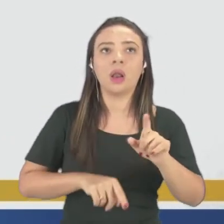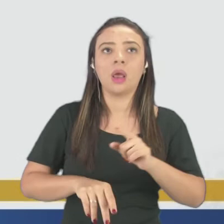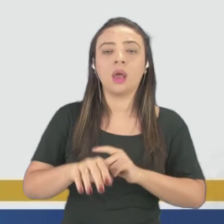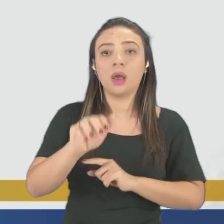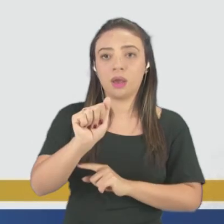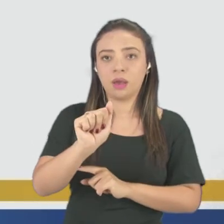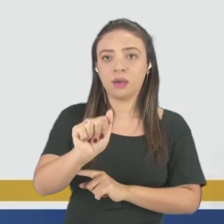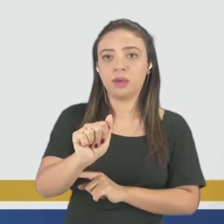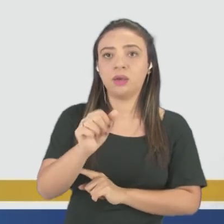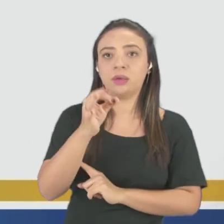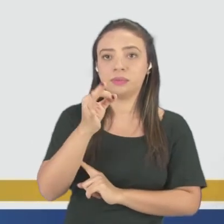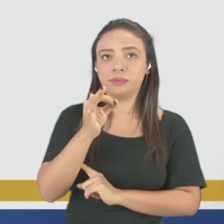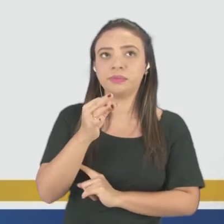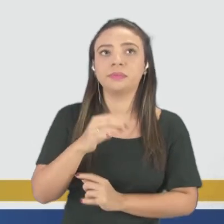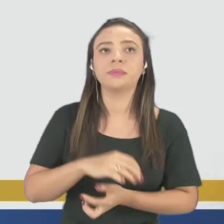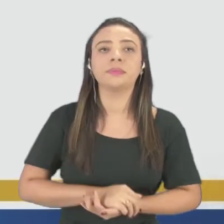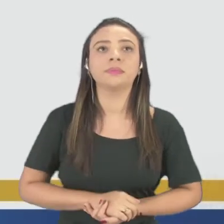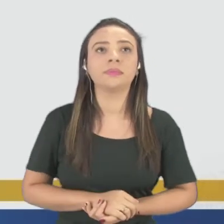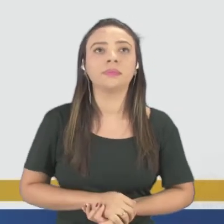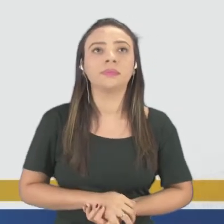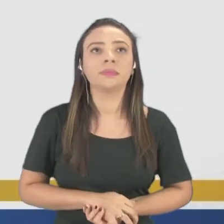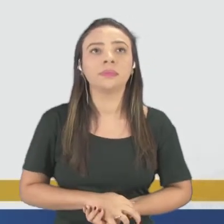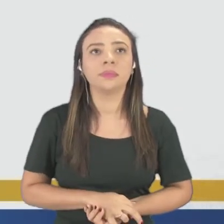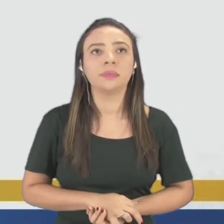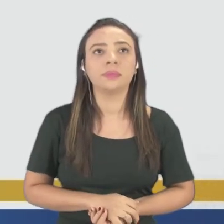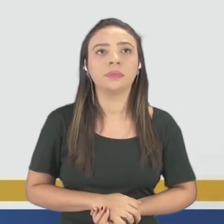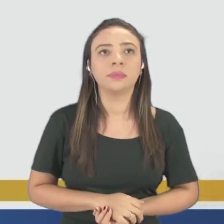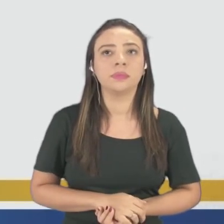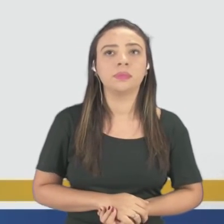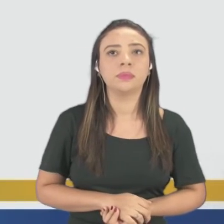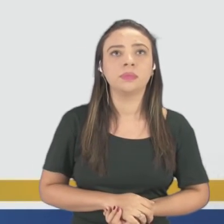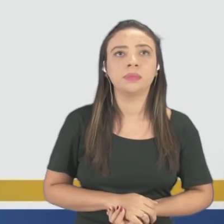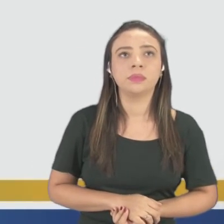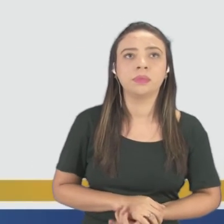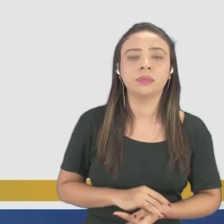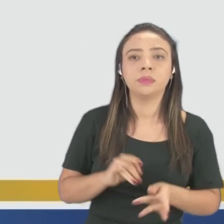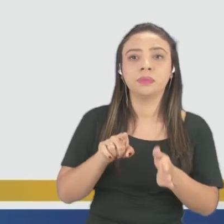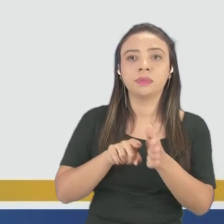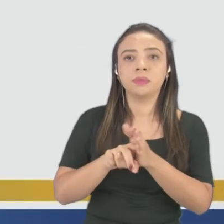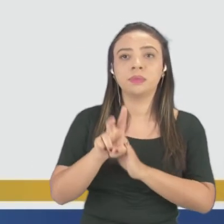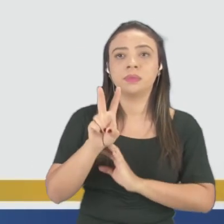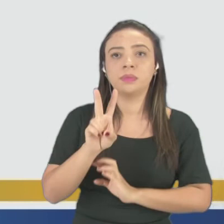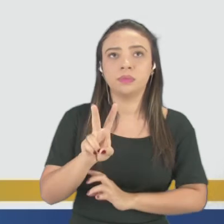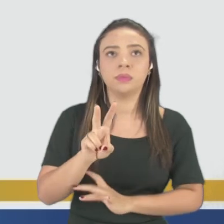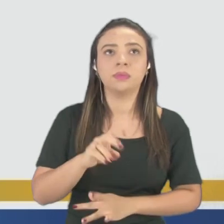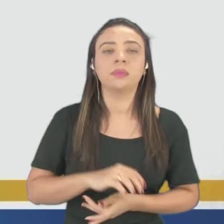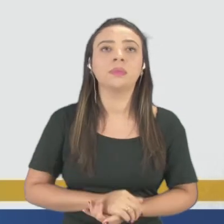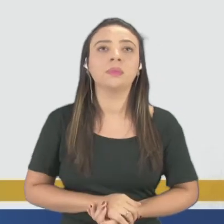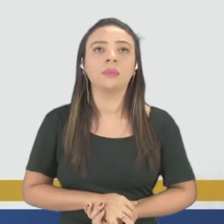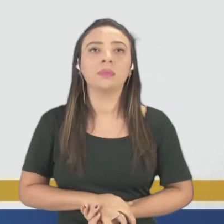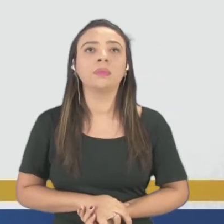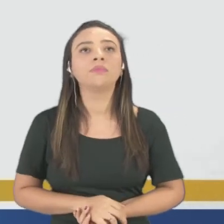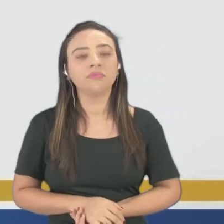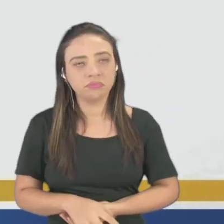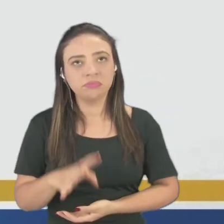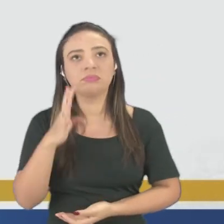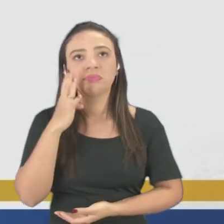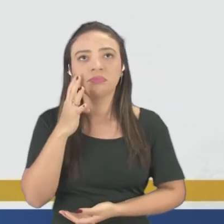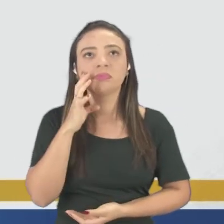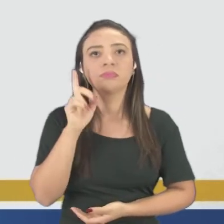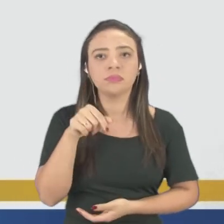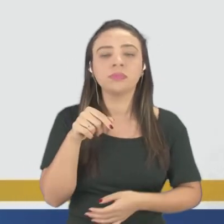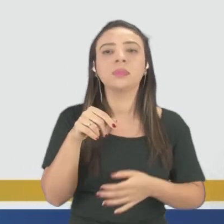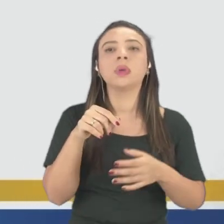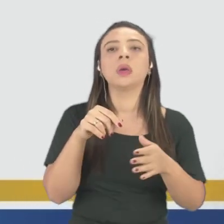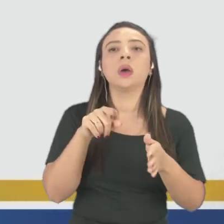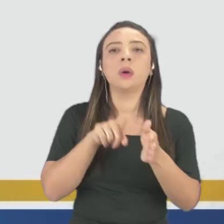nossa letra A como está dizendo aí o nosso xizinho Azul beleza vamos para o nosso número dois Essa é bastante interessante